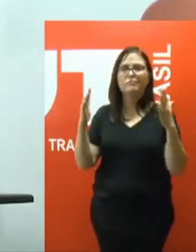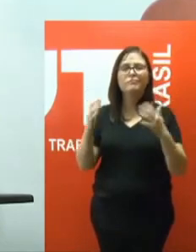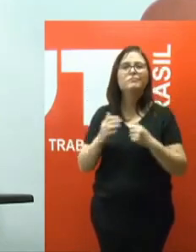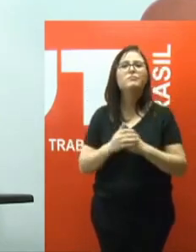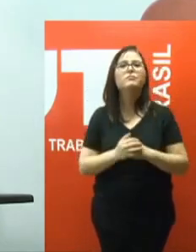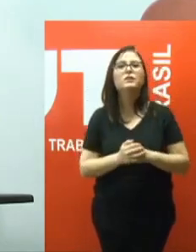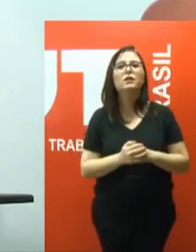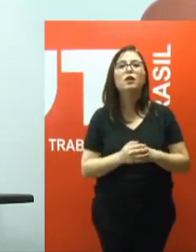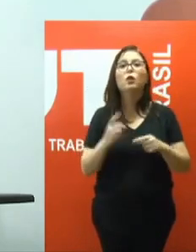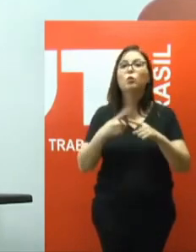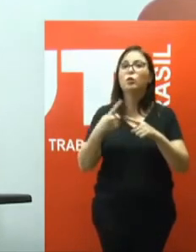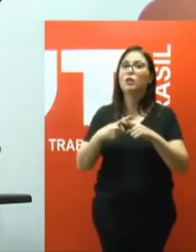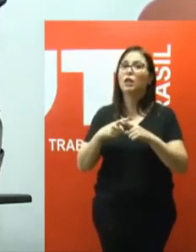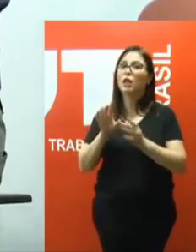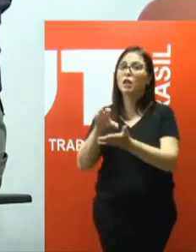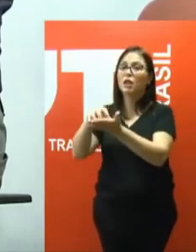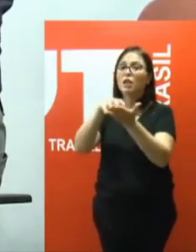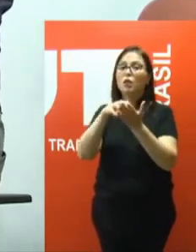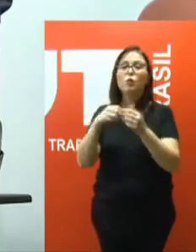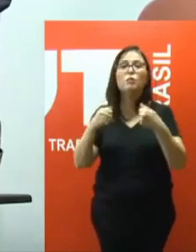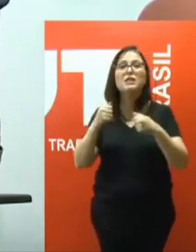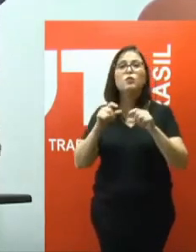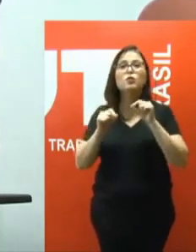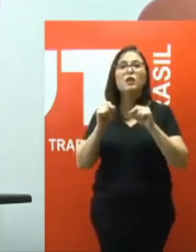Vai ter que reestatizar setores estratégicos que foram